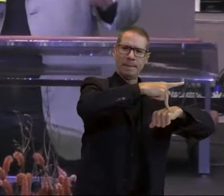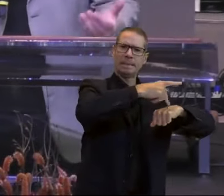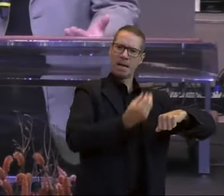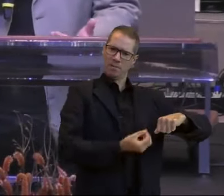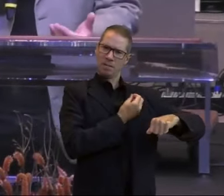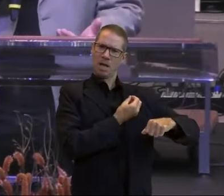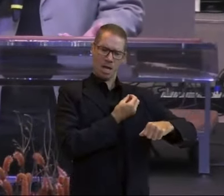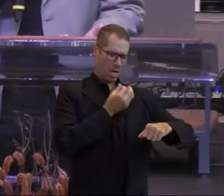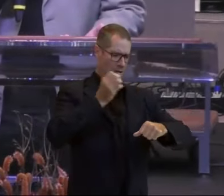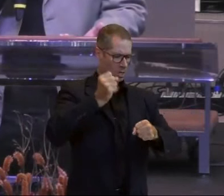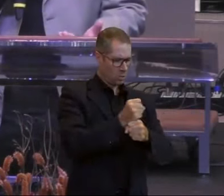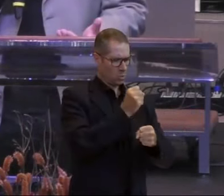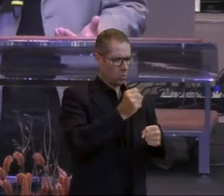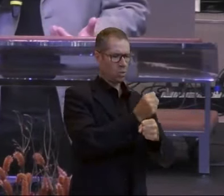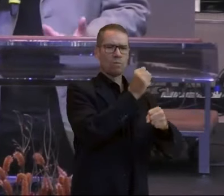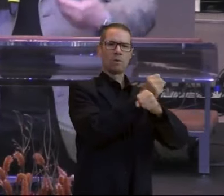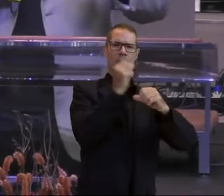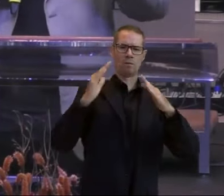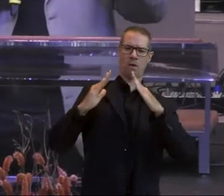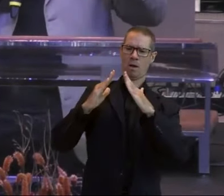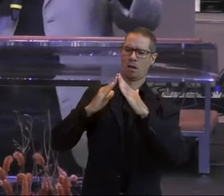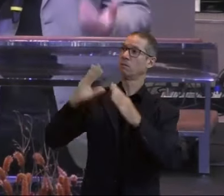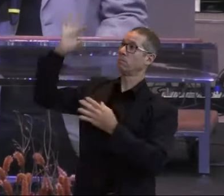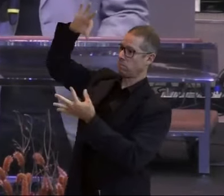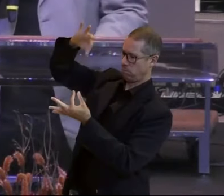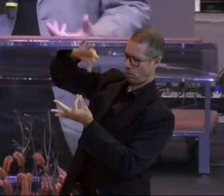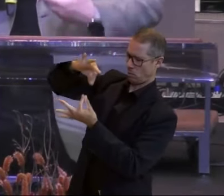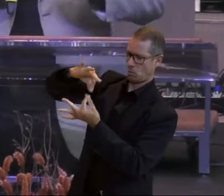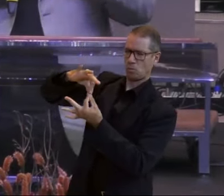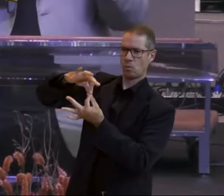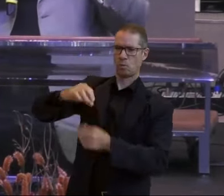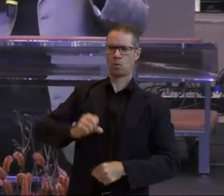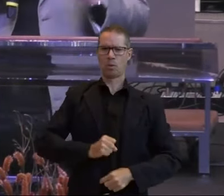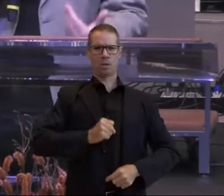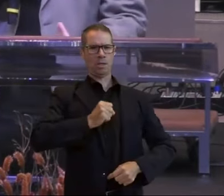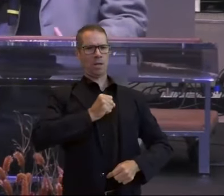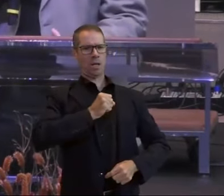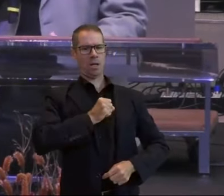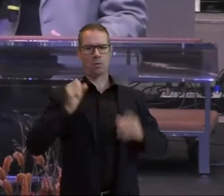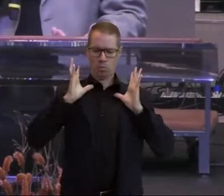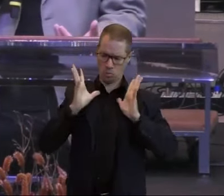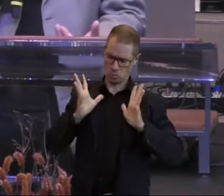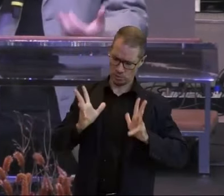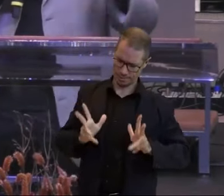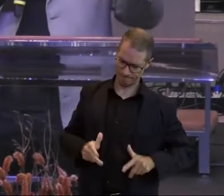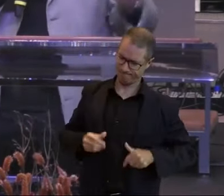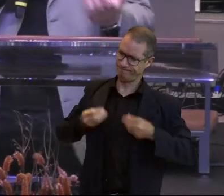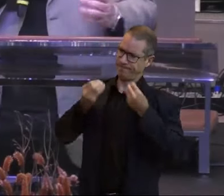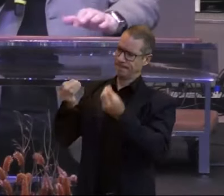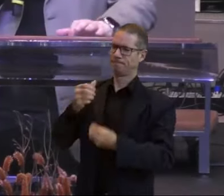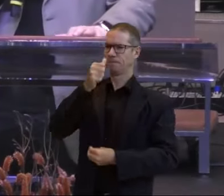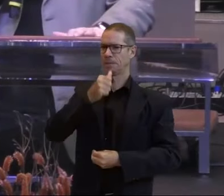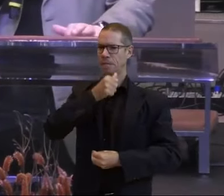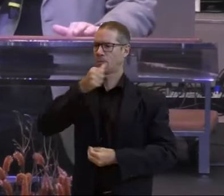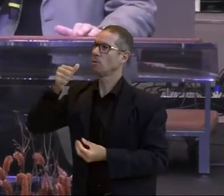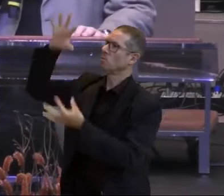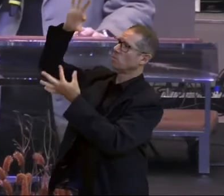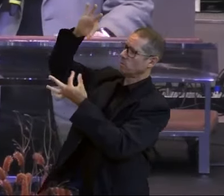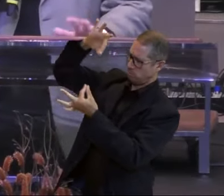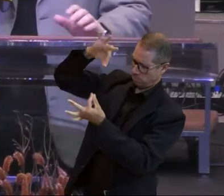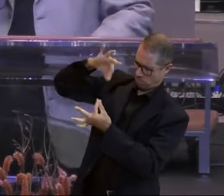são edificados casa espiritual para serem sacerdócio santo, a fim de oferecerem sacrifícios